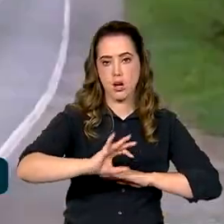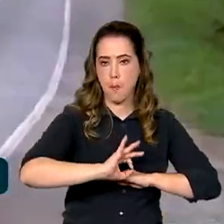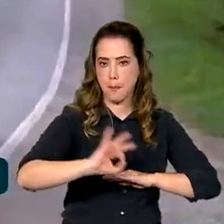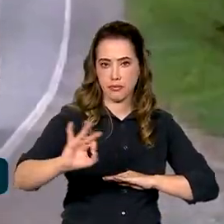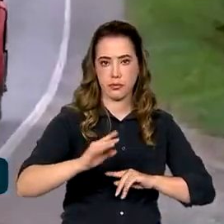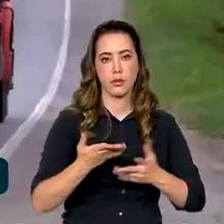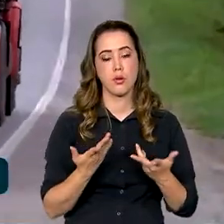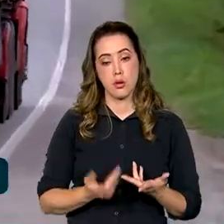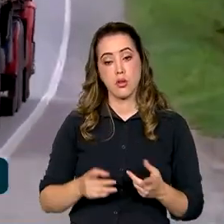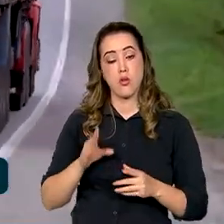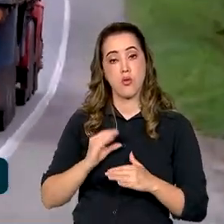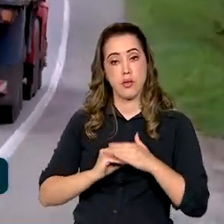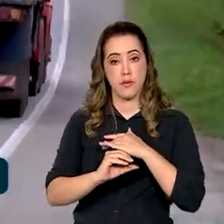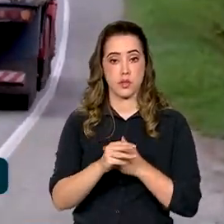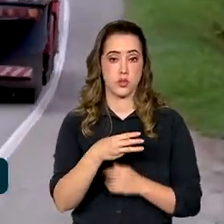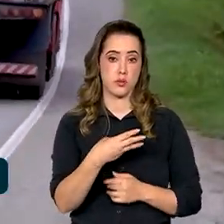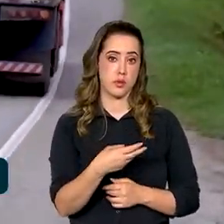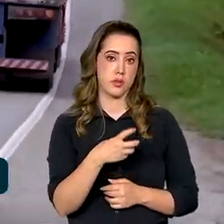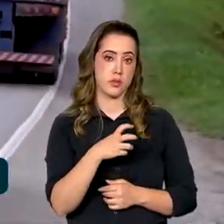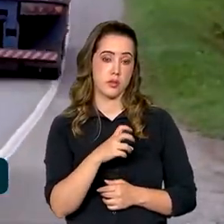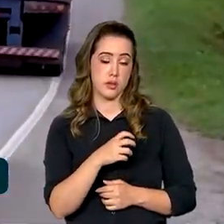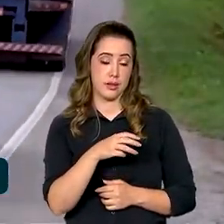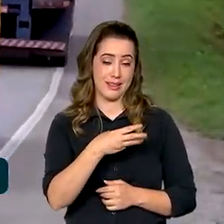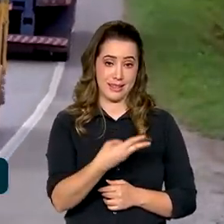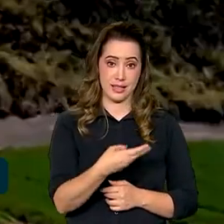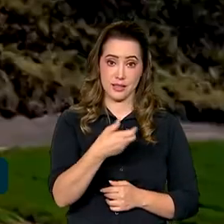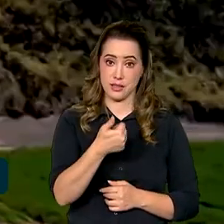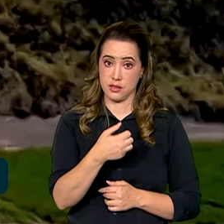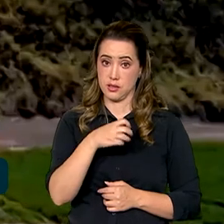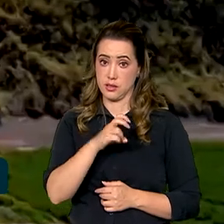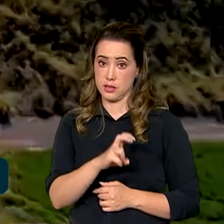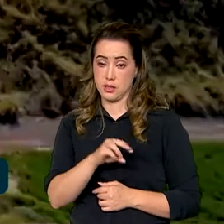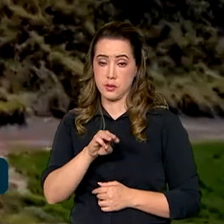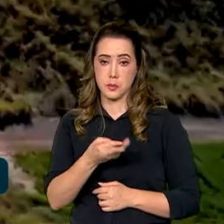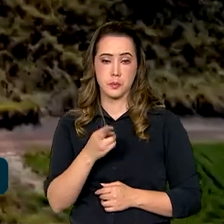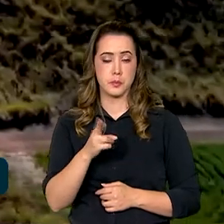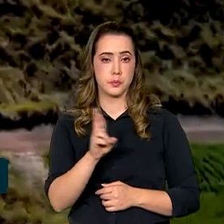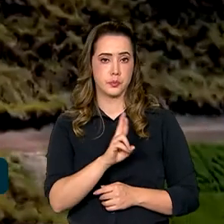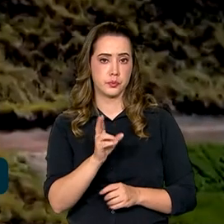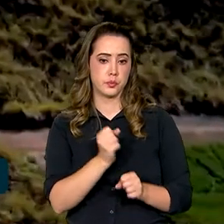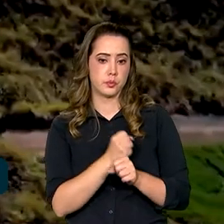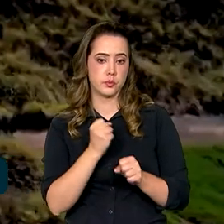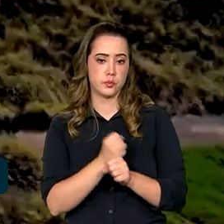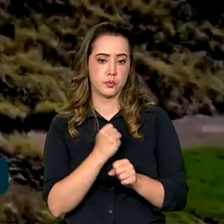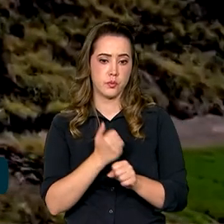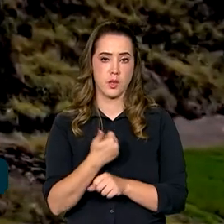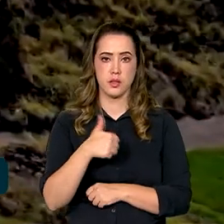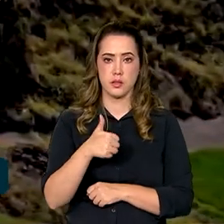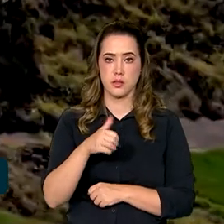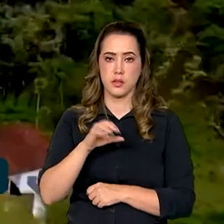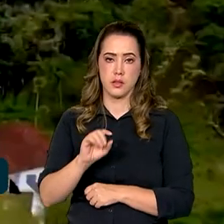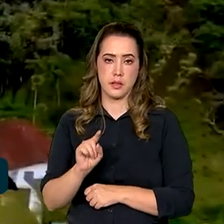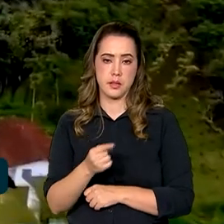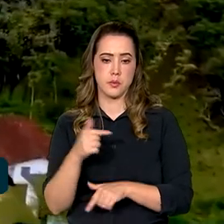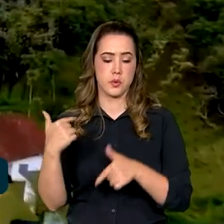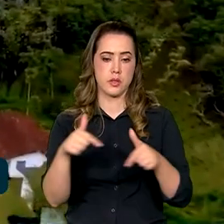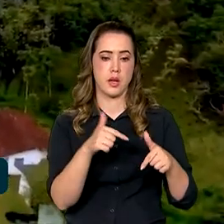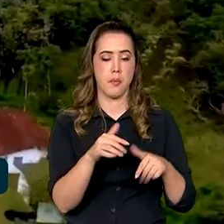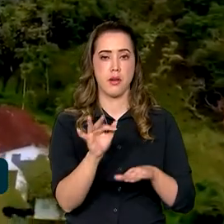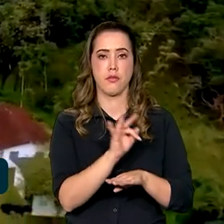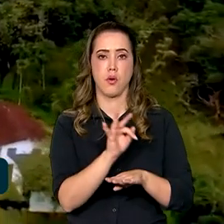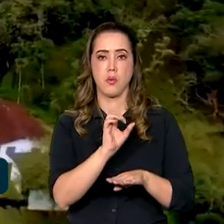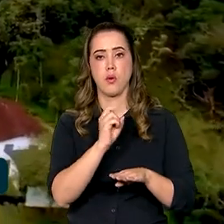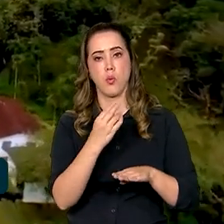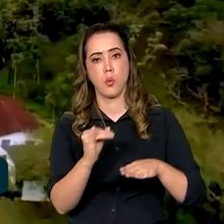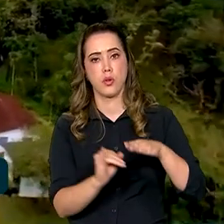investimento é de mais de 315 milhões de reais em obras e cerca de 110 mil empregos diretos e